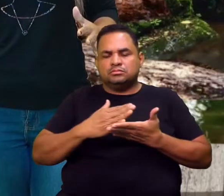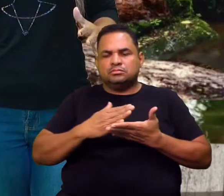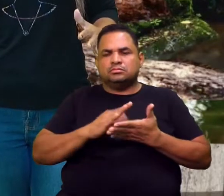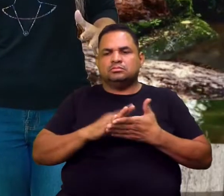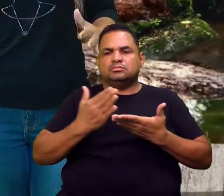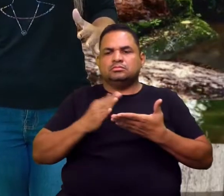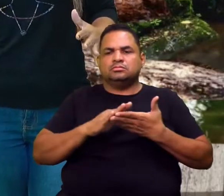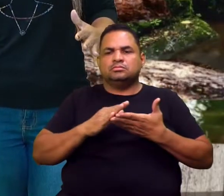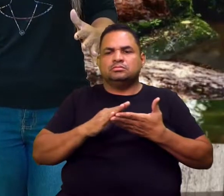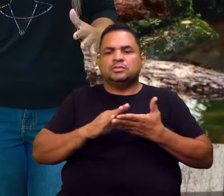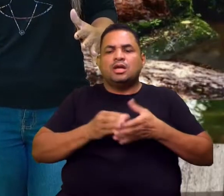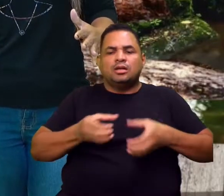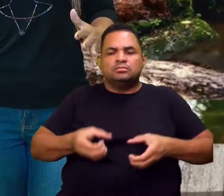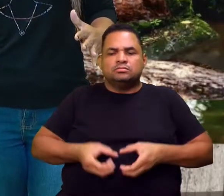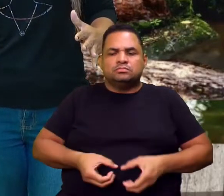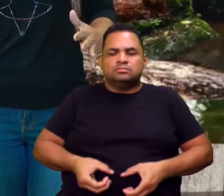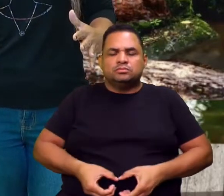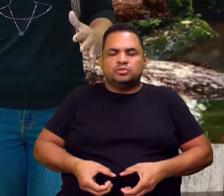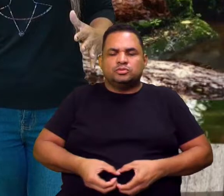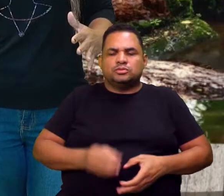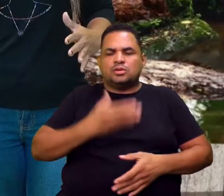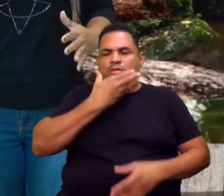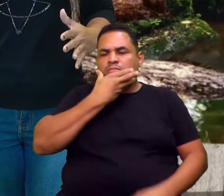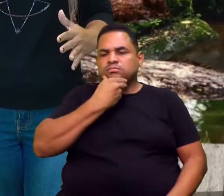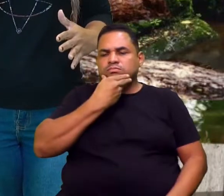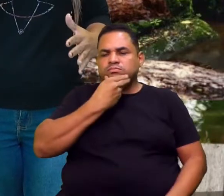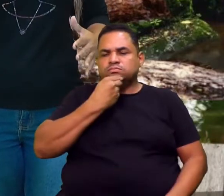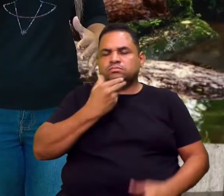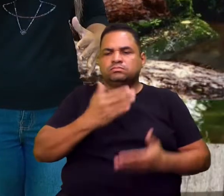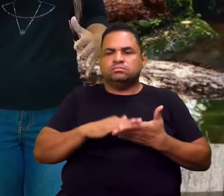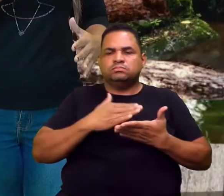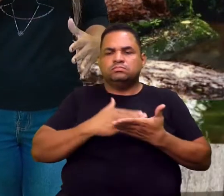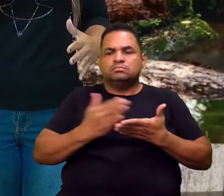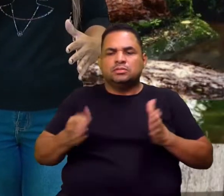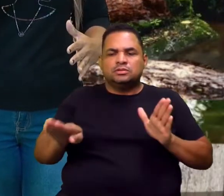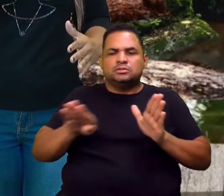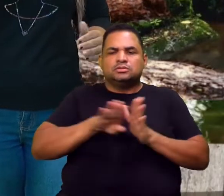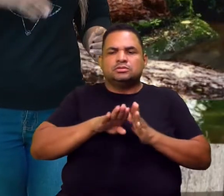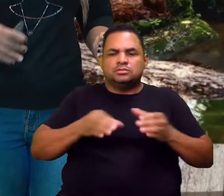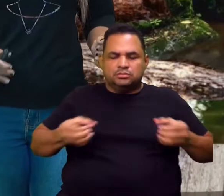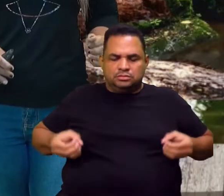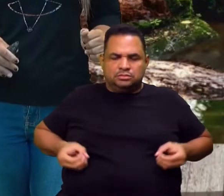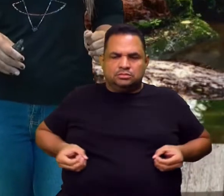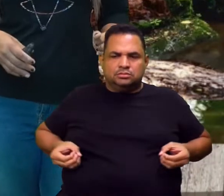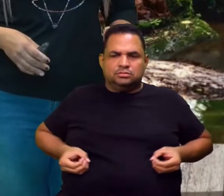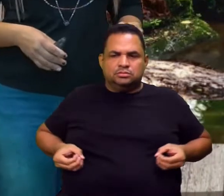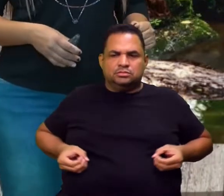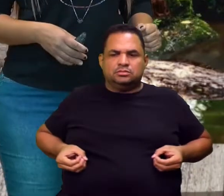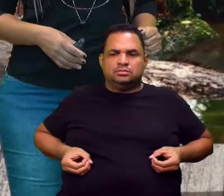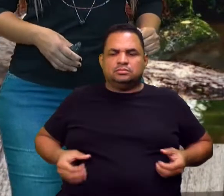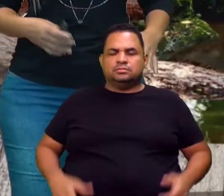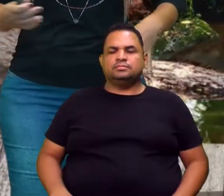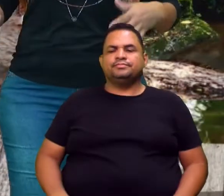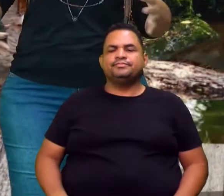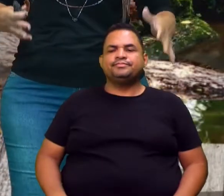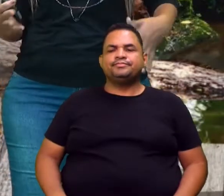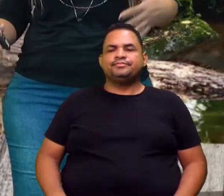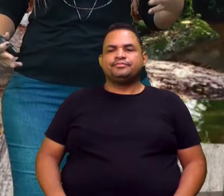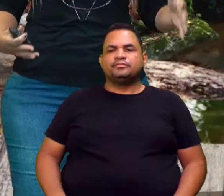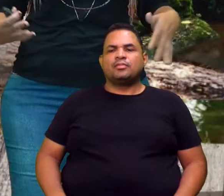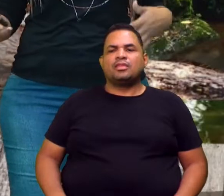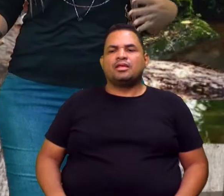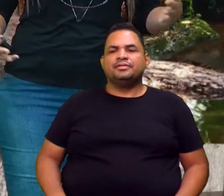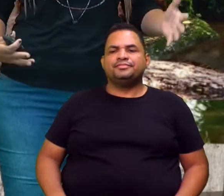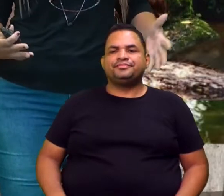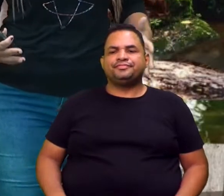seminíferos nos testículos masculinos dos meninos para chegar ali na tuba uterina, tá? Então já estão meio